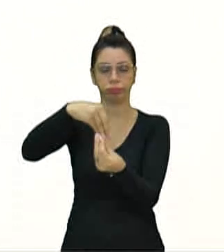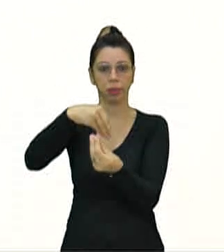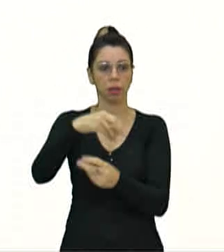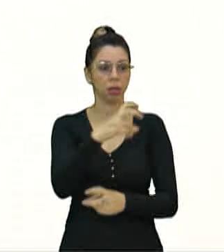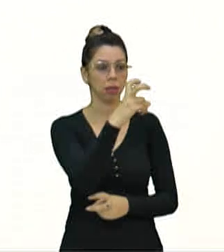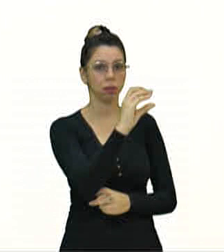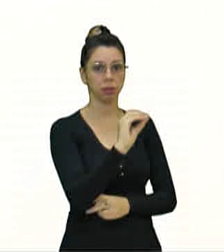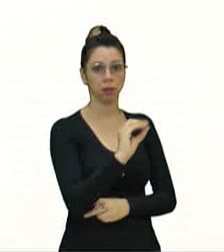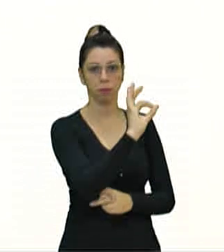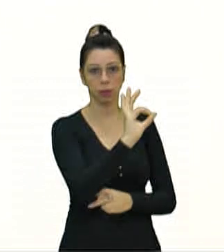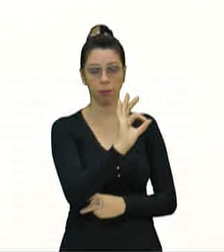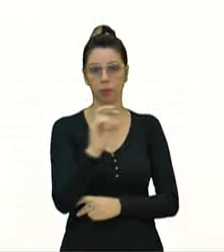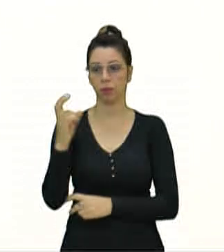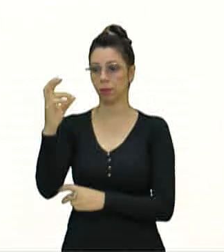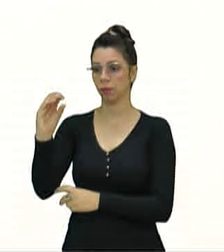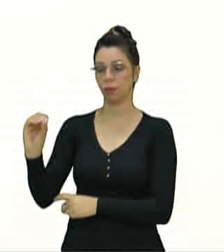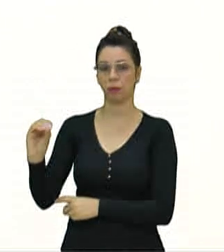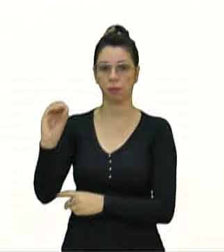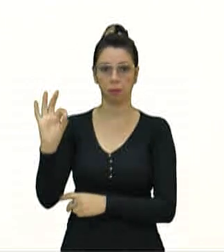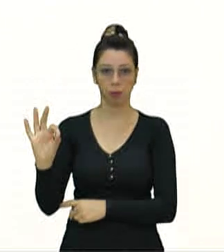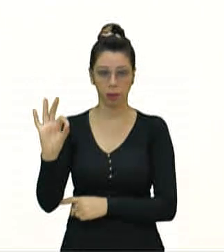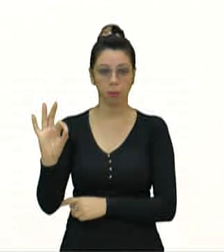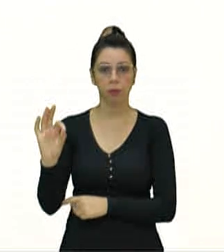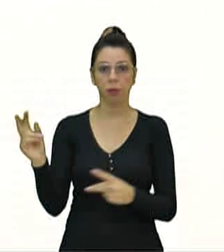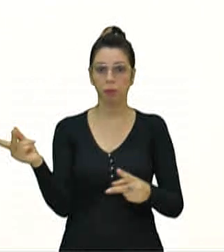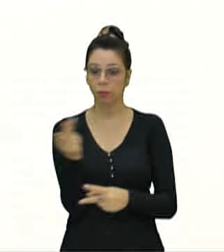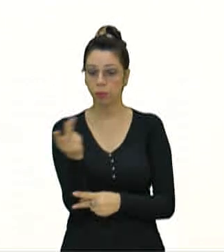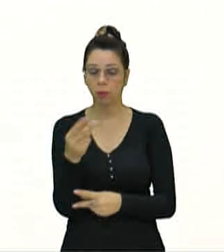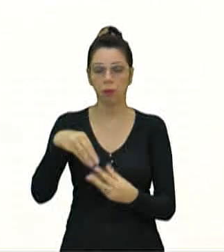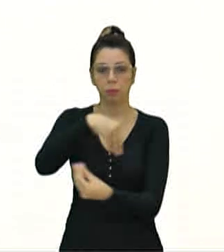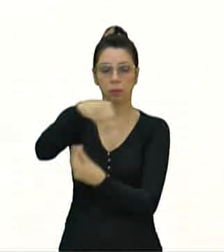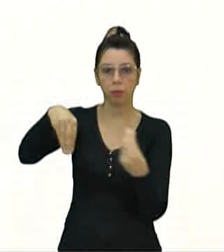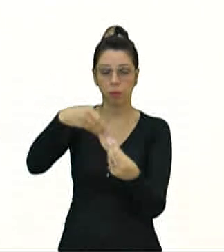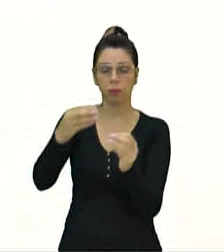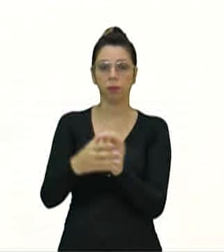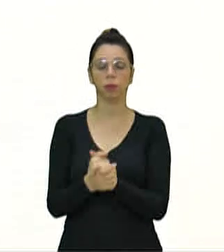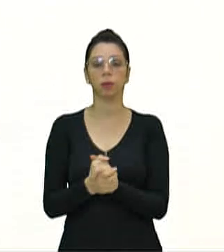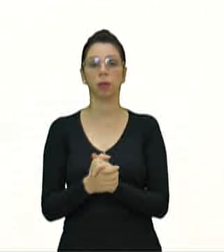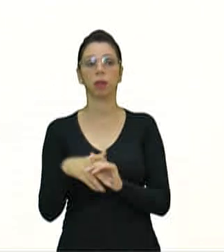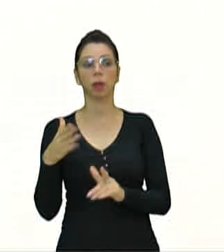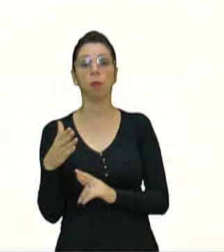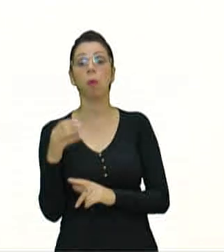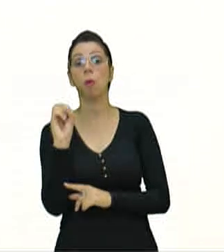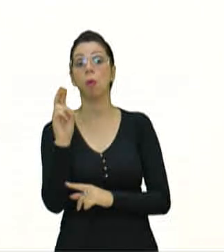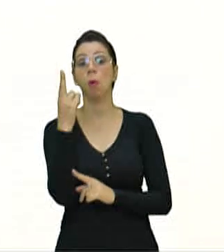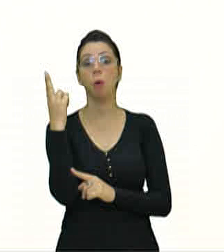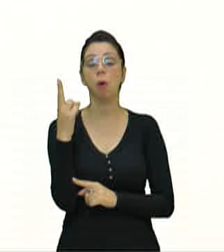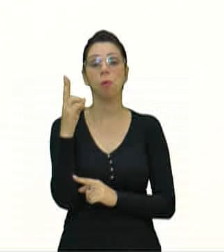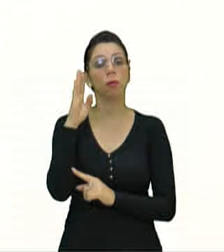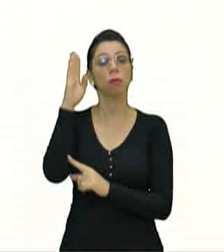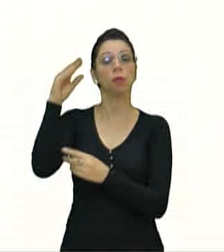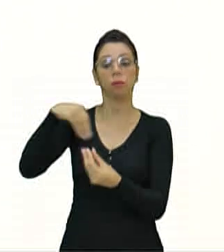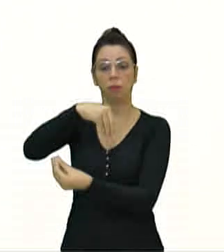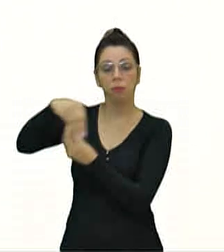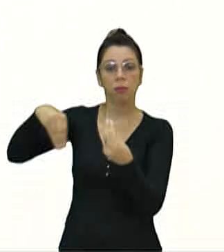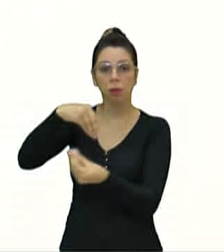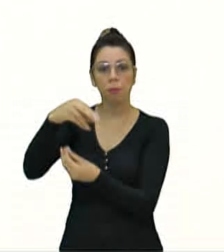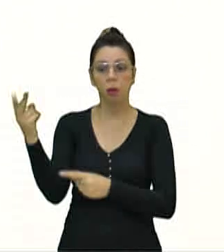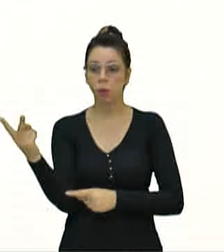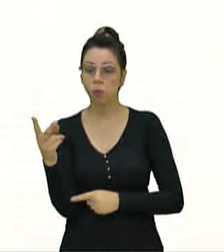um deles? Ou uma mistura das informações genéticas de pai e mãe, mas com predomínio de um deles? Vamos lá?